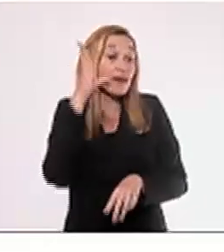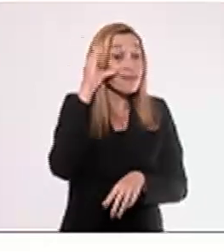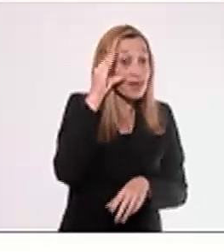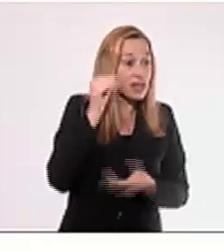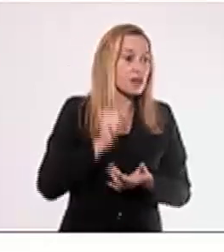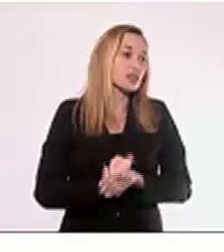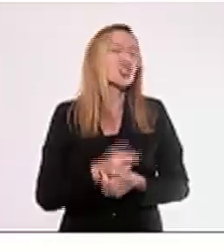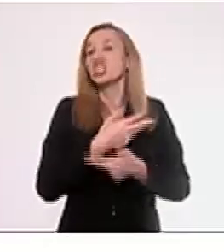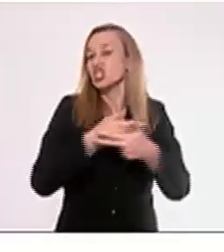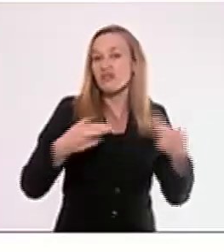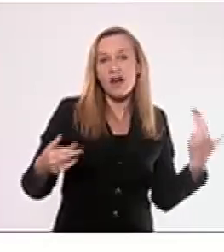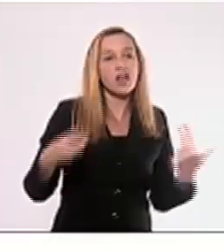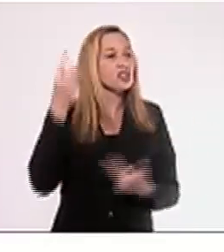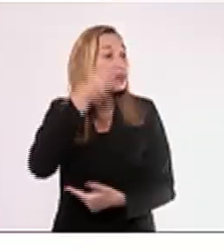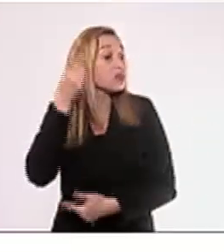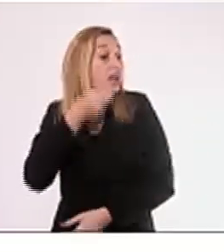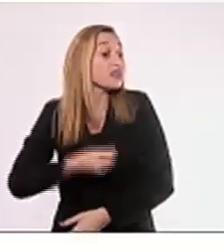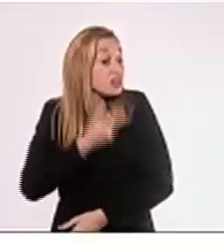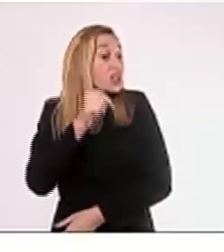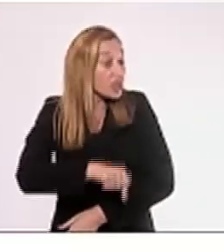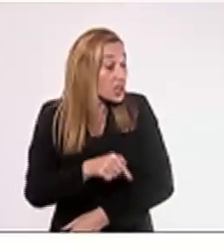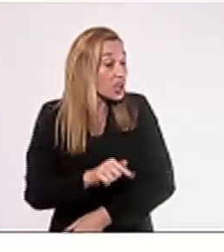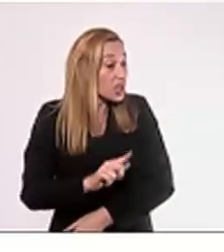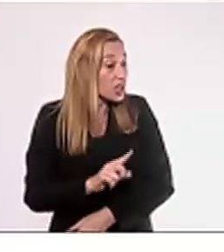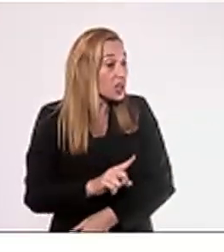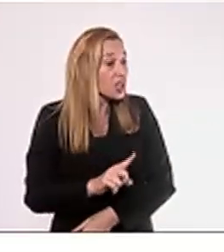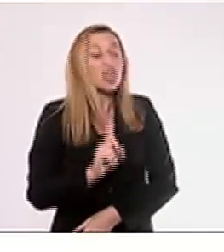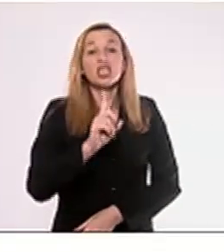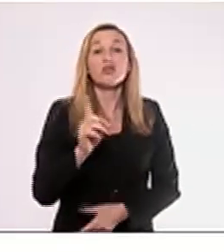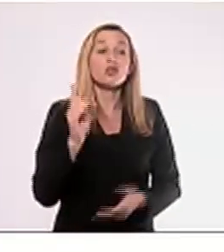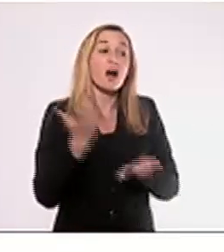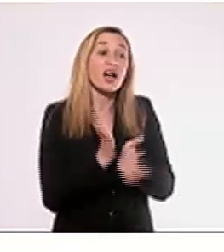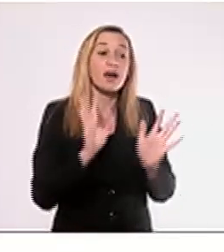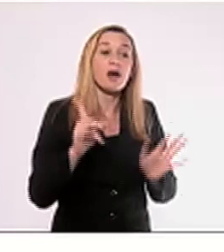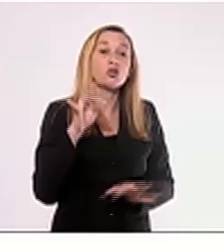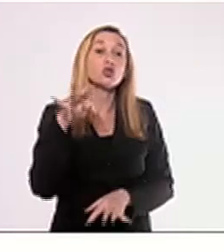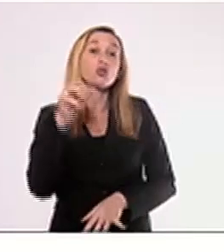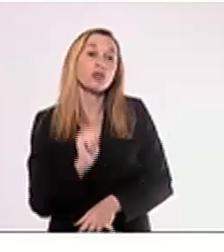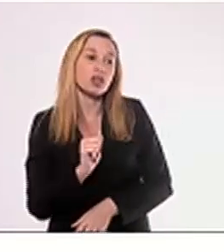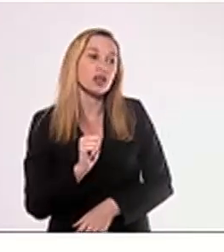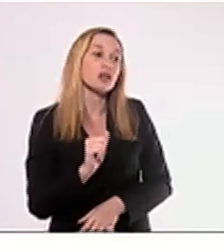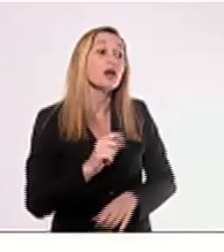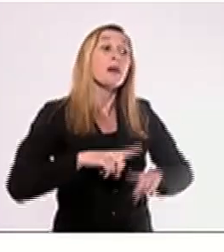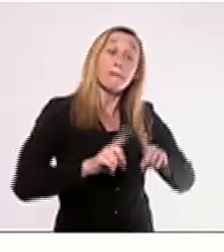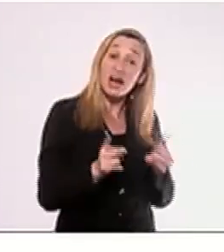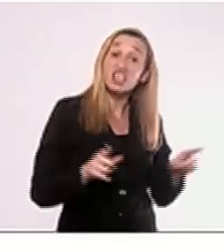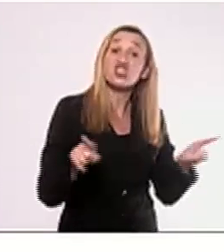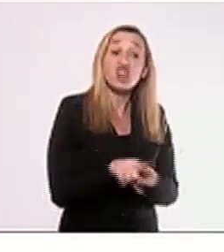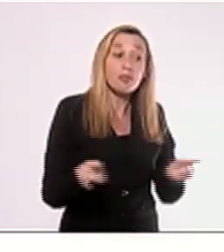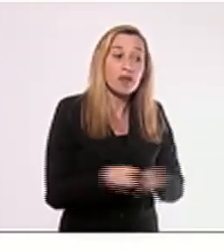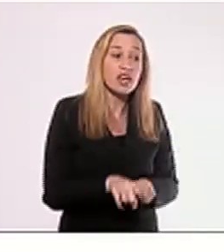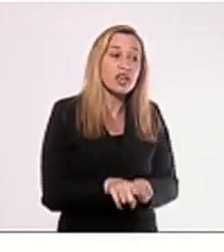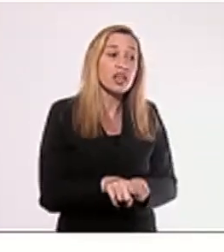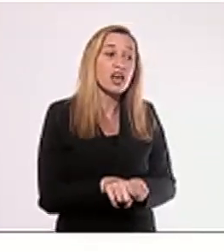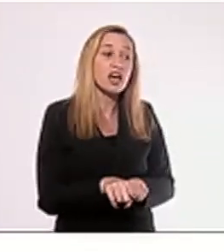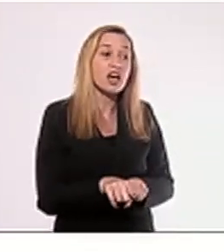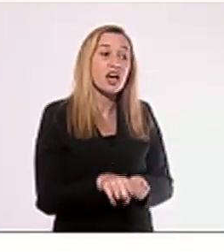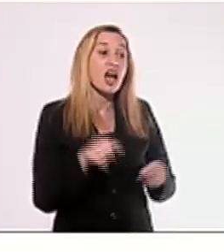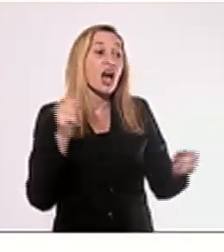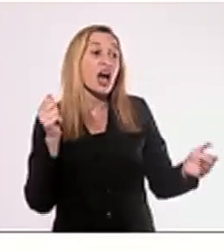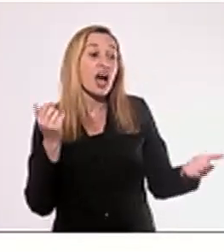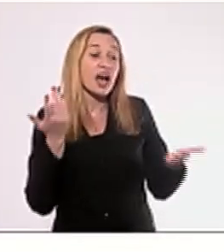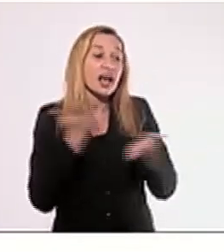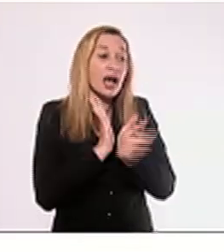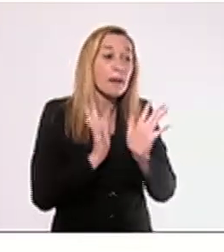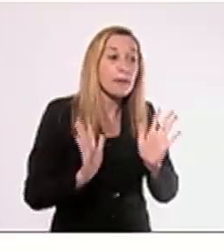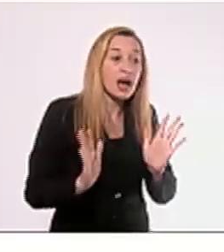interesse de muitos deputados aqui não só acabar com a autonomia da UERJ, mas acabar com a